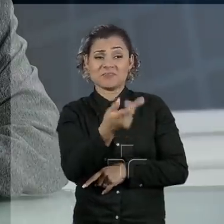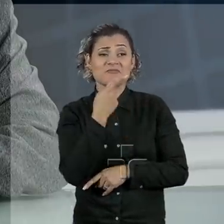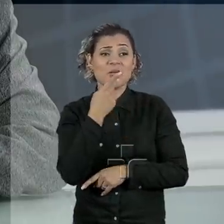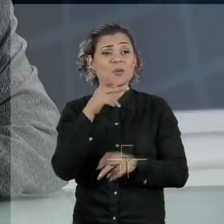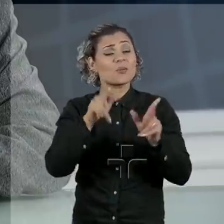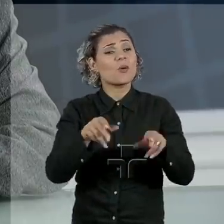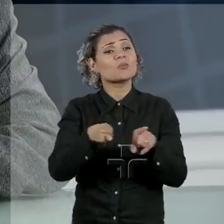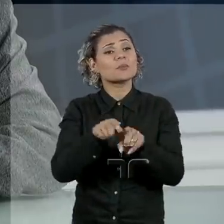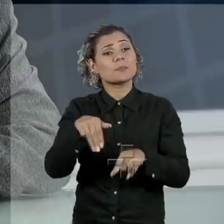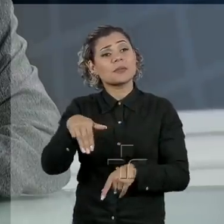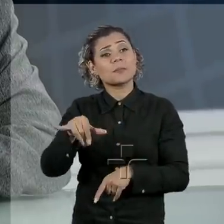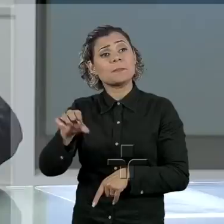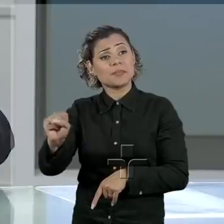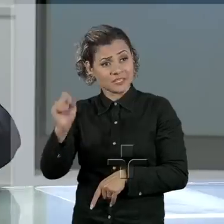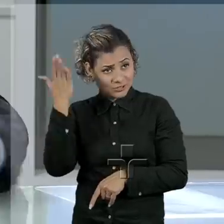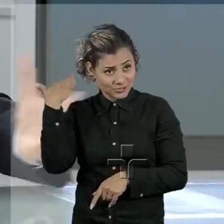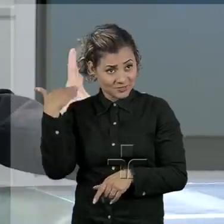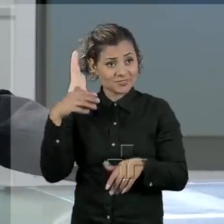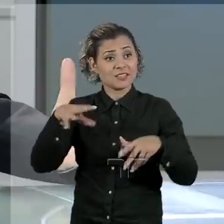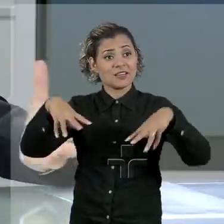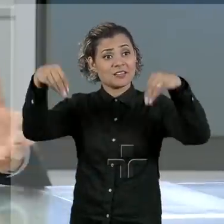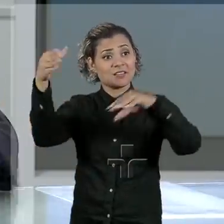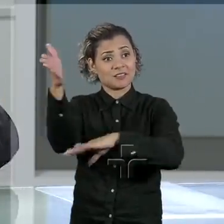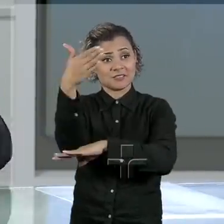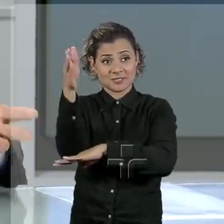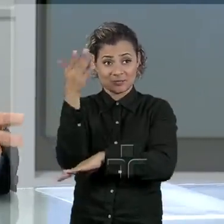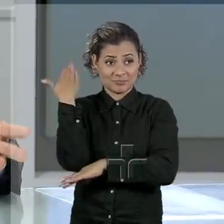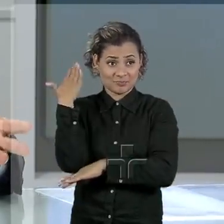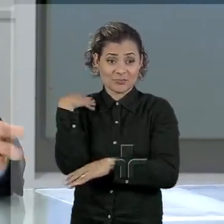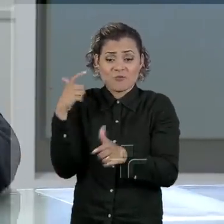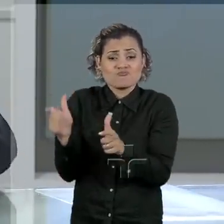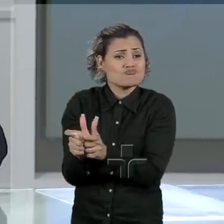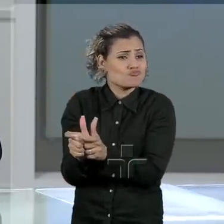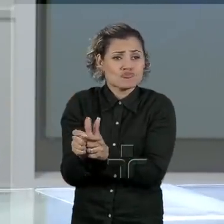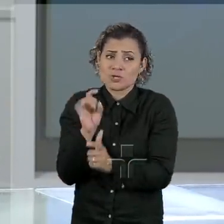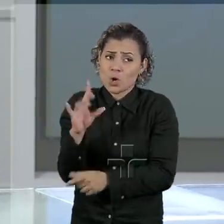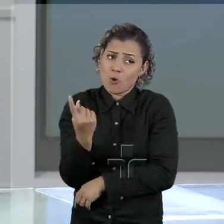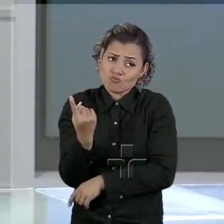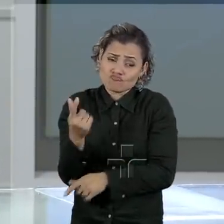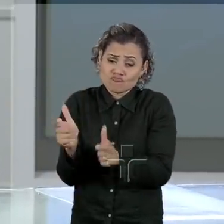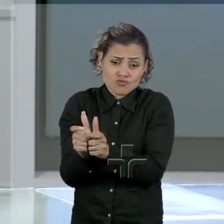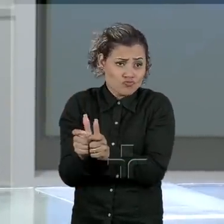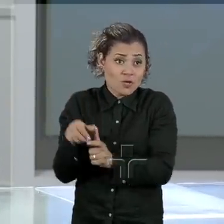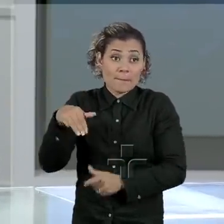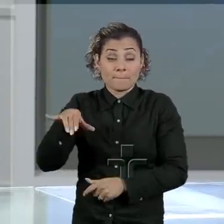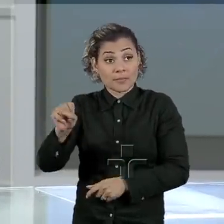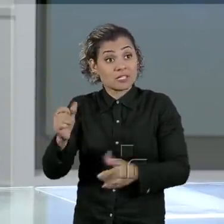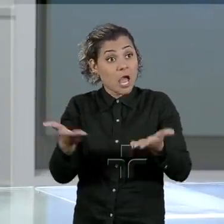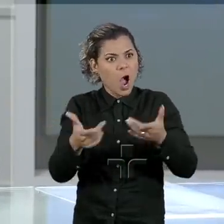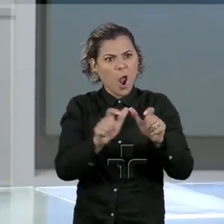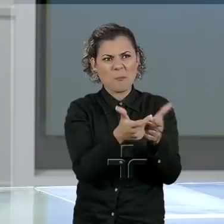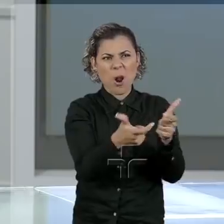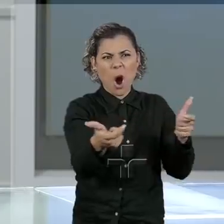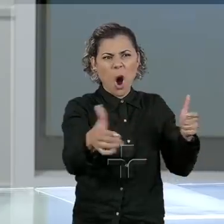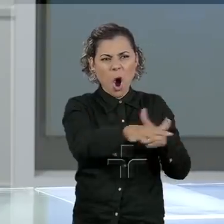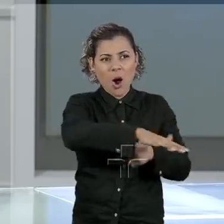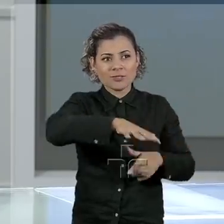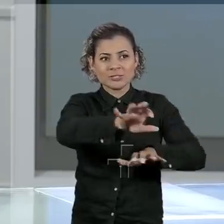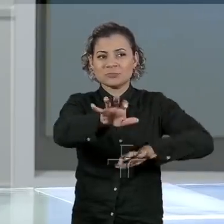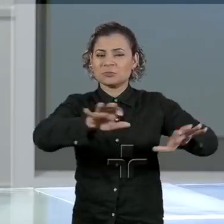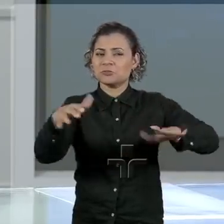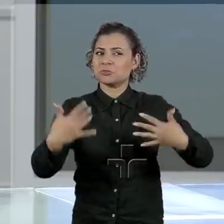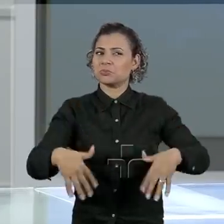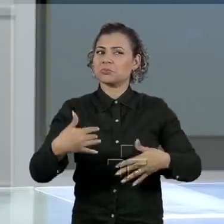que é no espaço menor. Mais difícil acesso, né? E só o Rá-Tim-Bum. Então, eu acredito no sucesso total